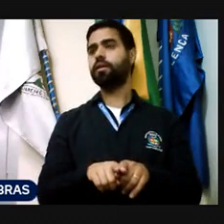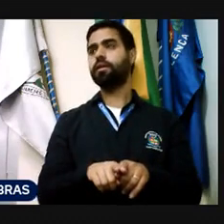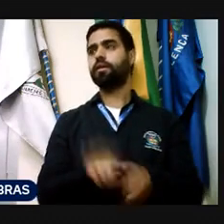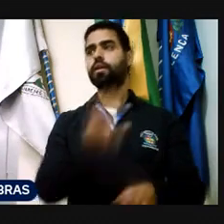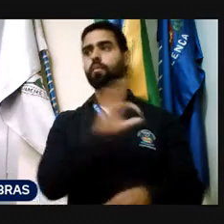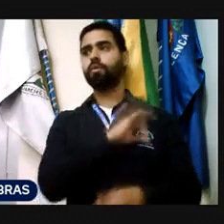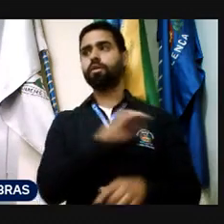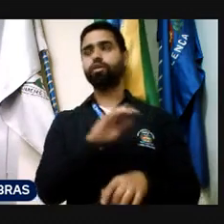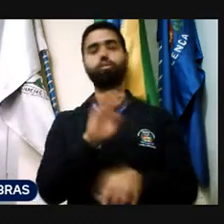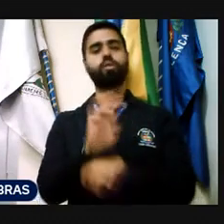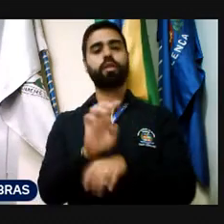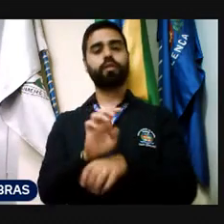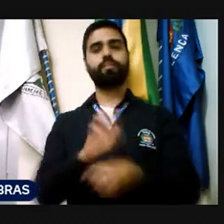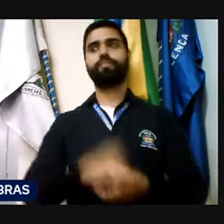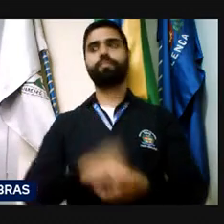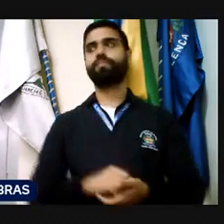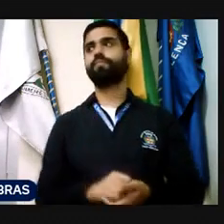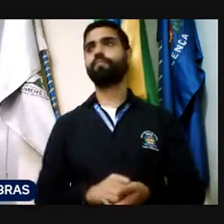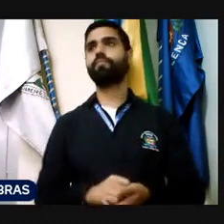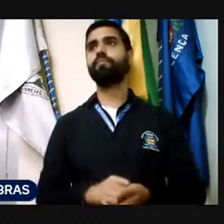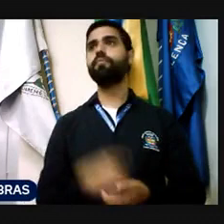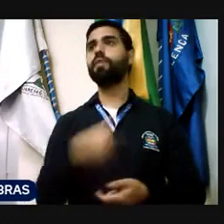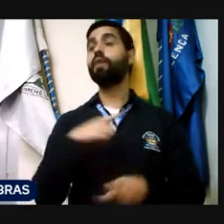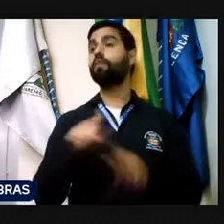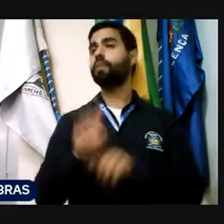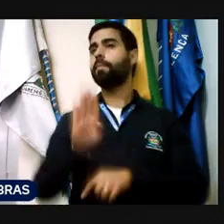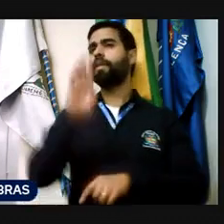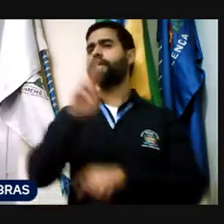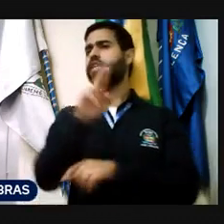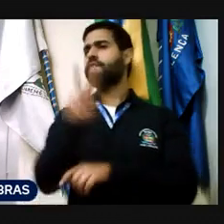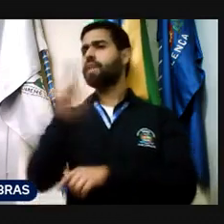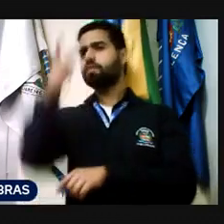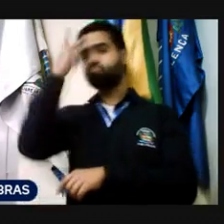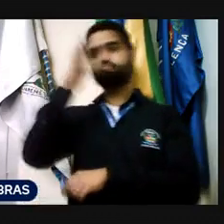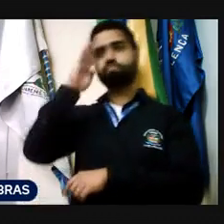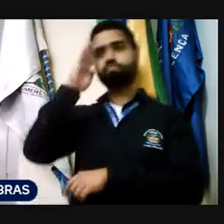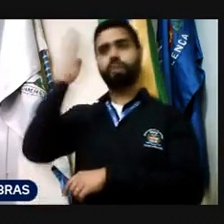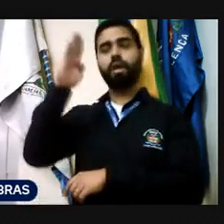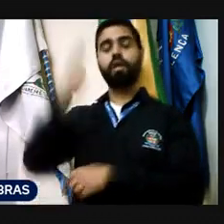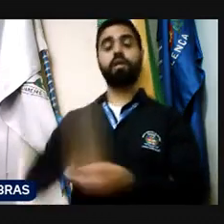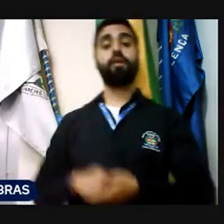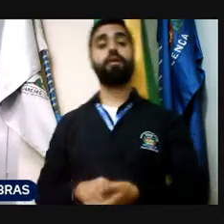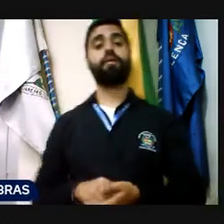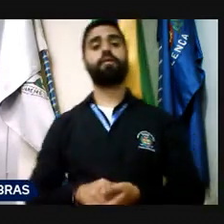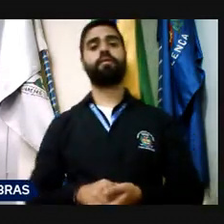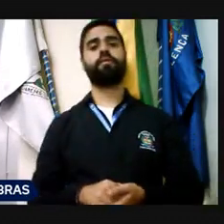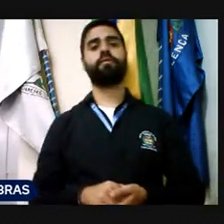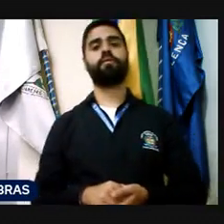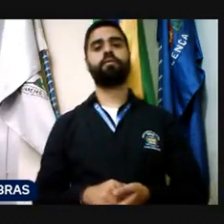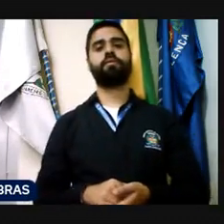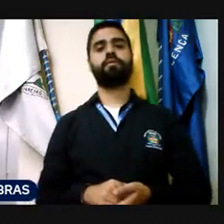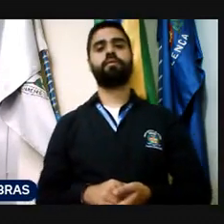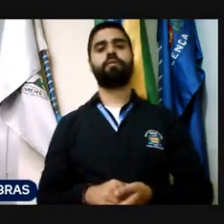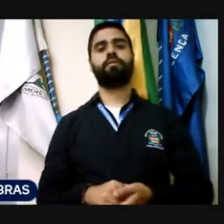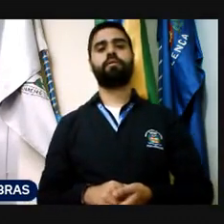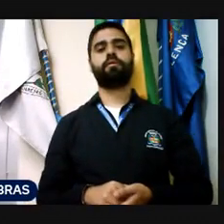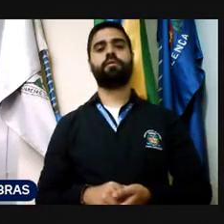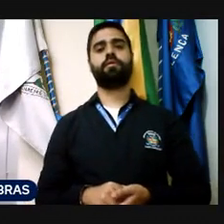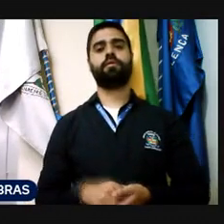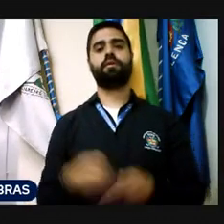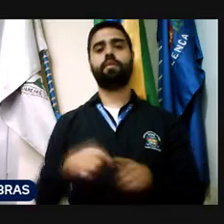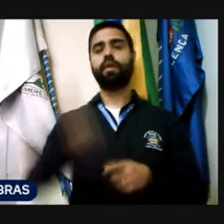Estado. E lá estiveram presentes lá vários militares, o comandante da Polícia